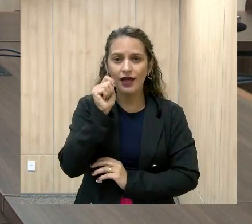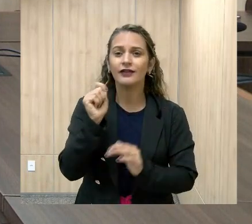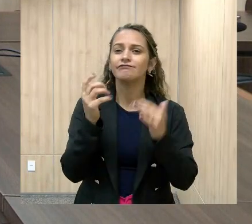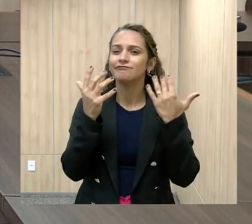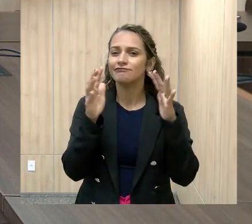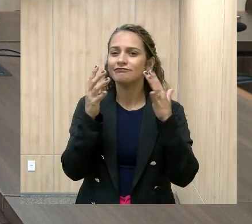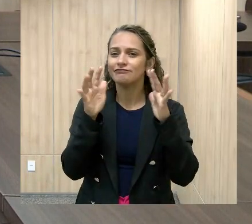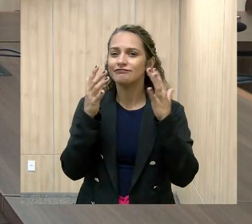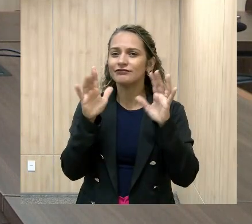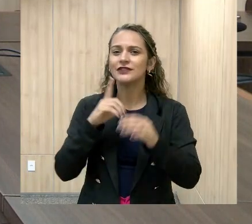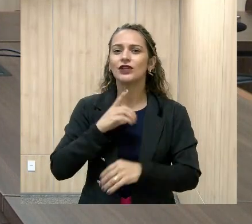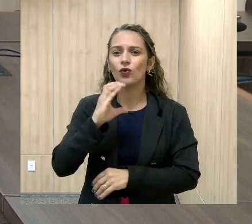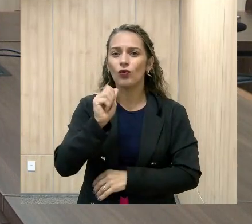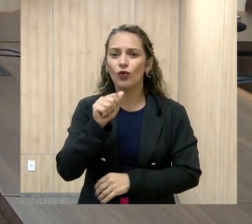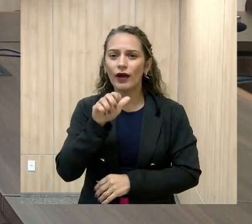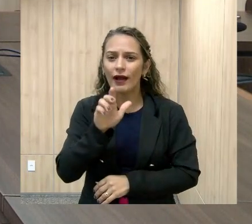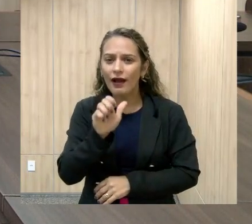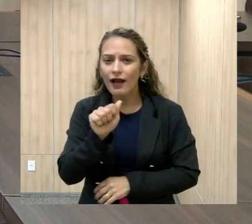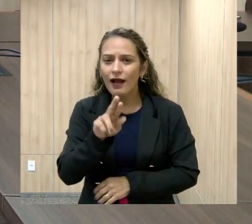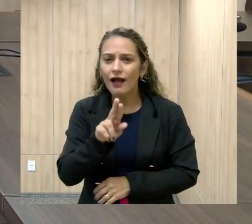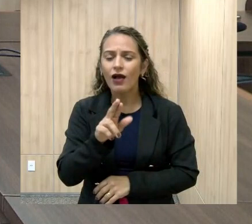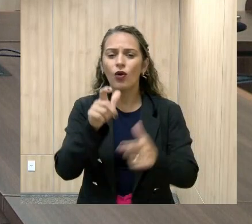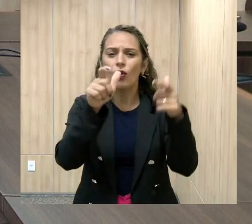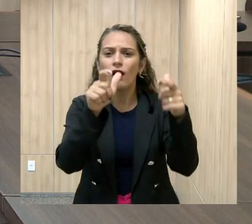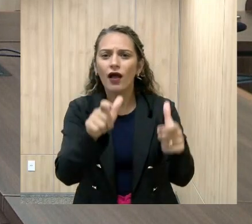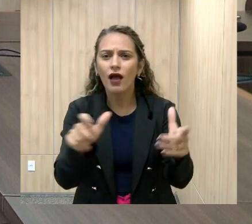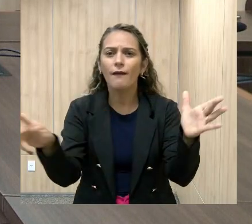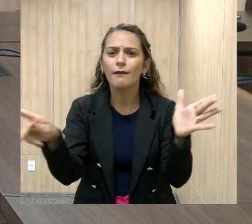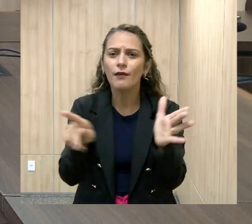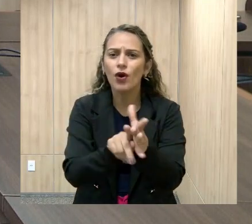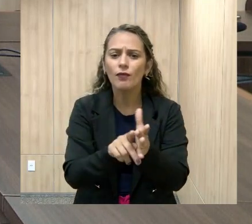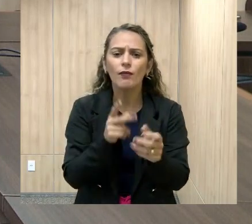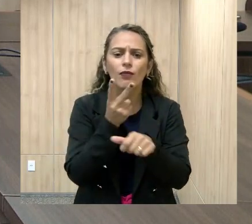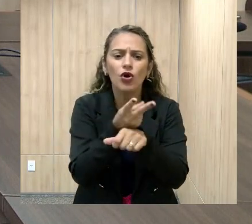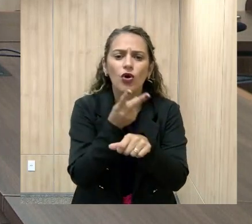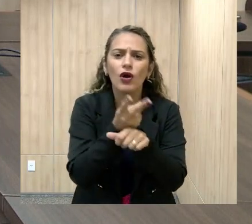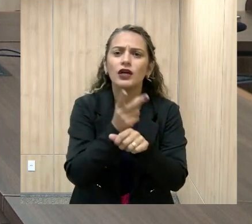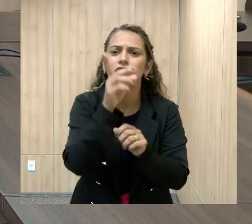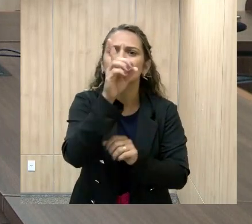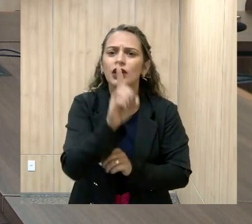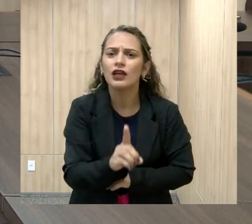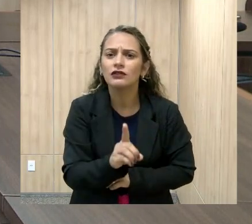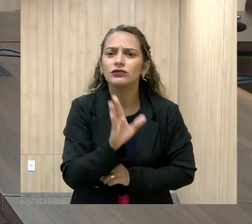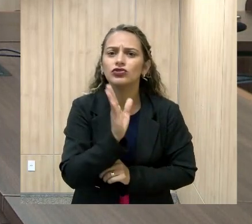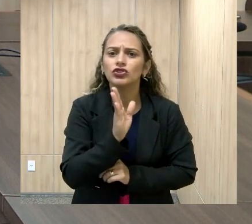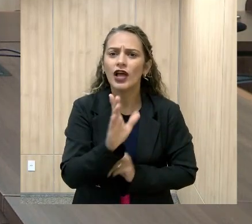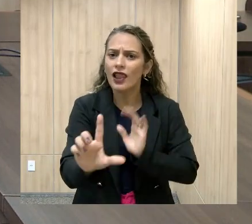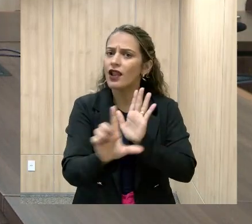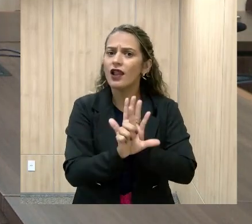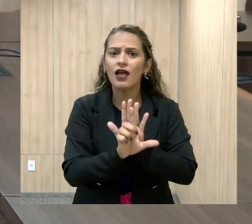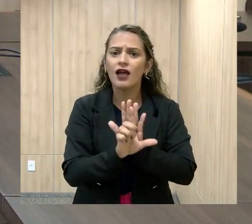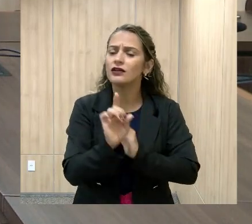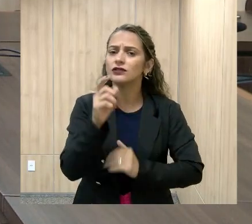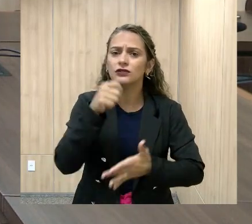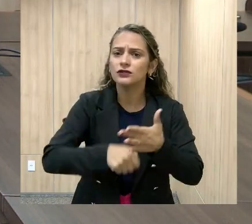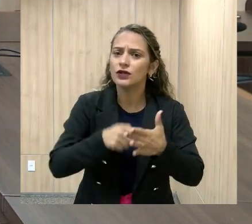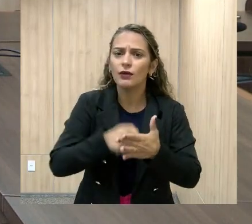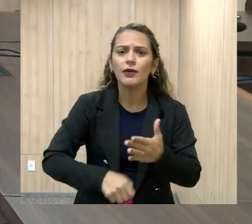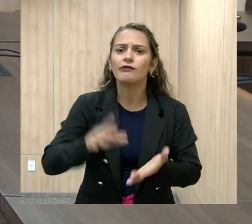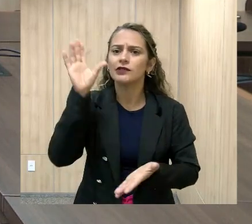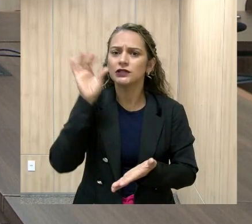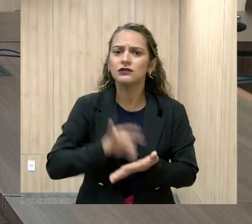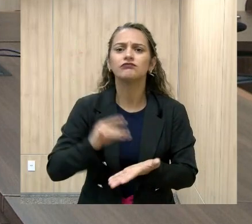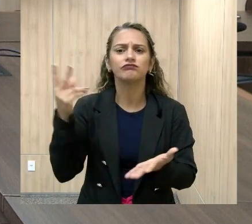possa ter um lugar para a gente procurar os direitos procurar cobrar que esses direitos que já são lei que